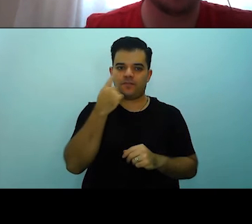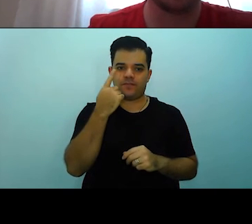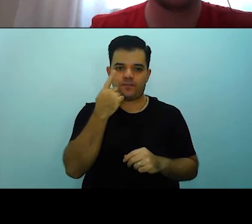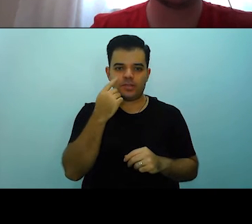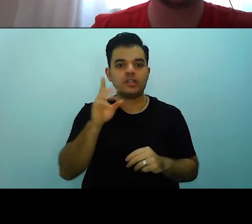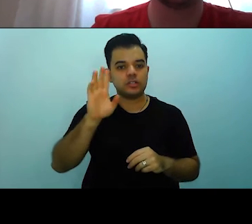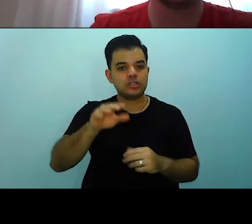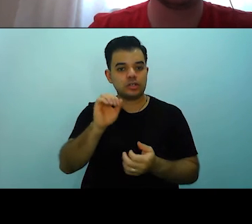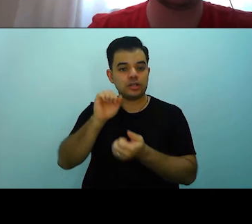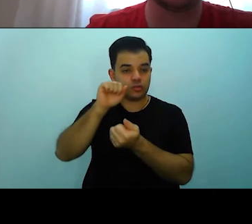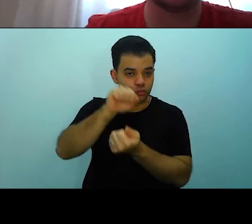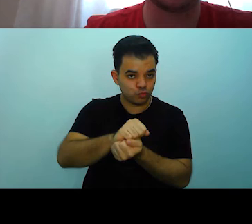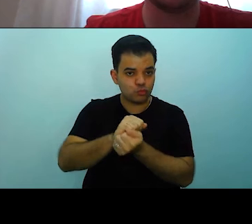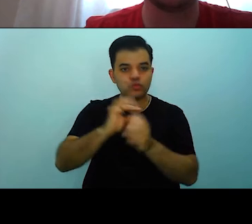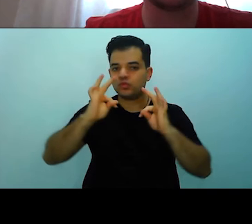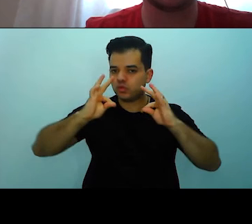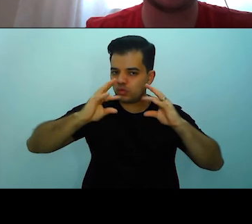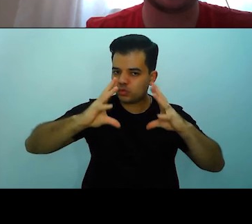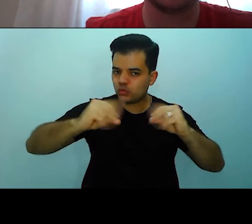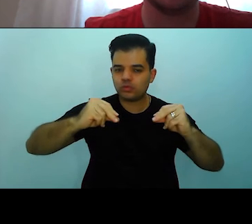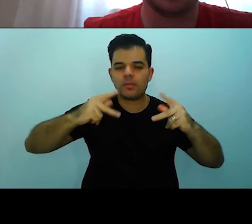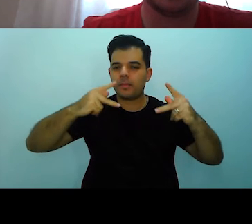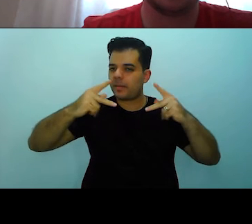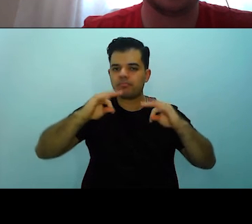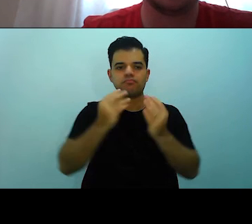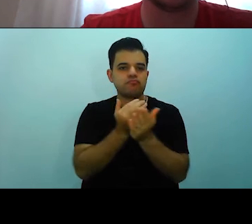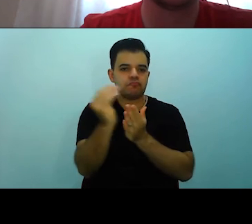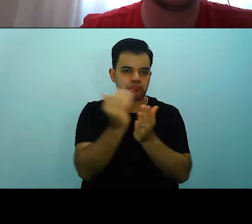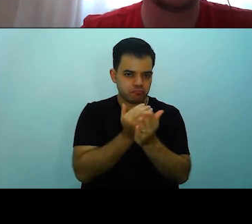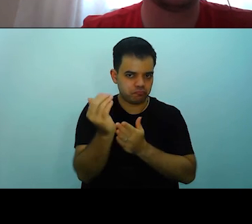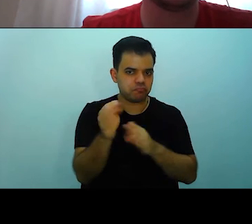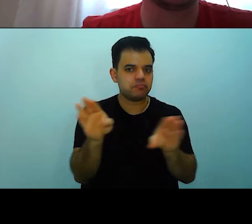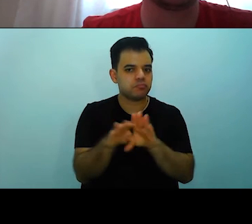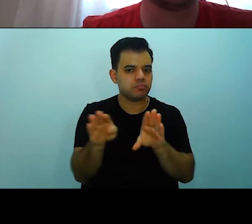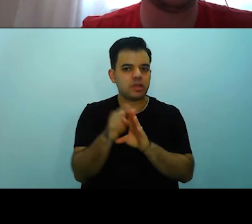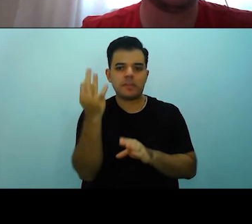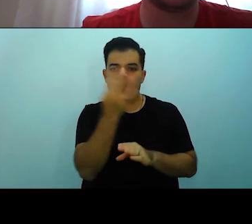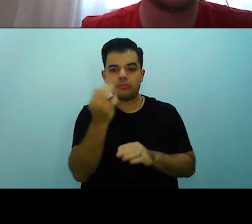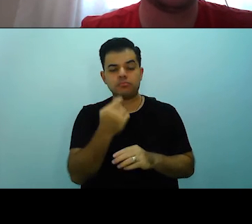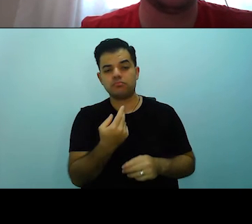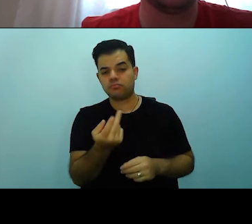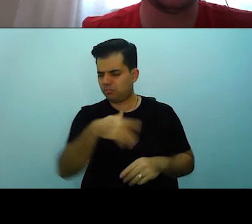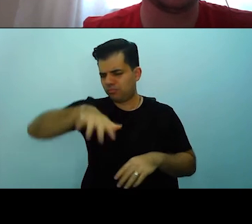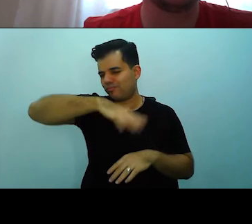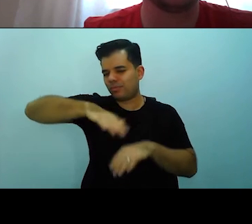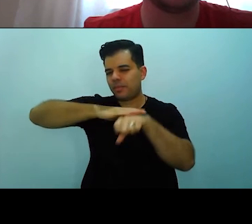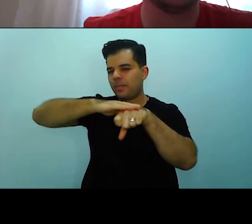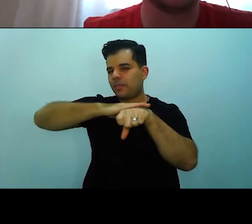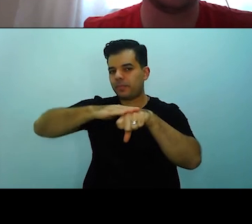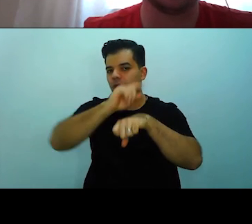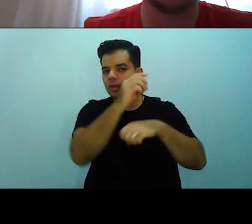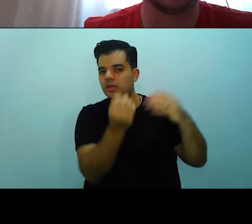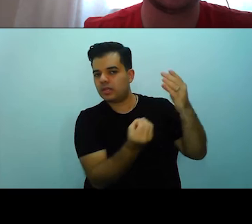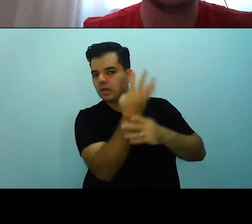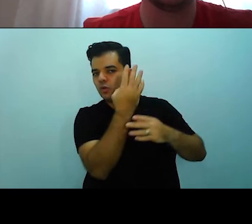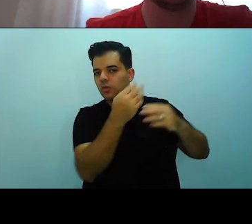Ele abriu um campo de comando, né, vai falar algumas coisas aqui, e enquanto a gente vai conversando, ele vai gerando ali. Vocês